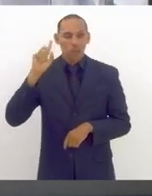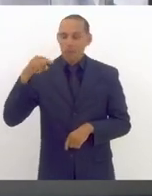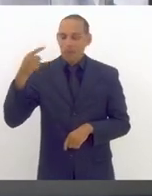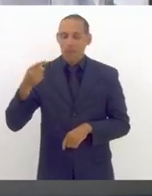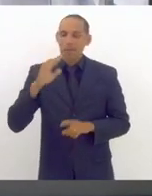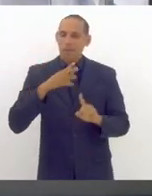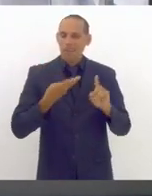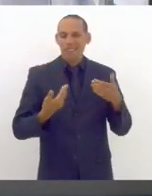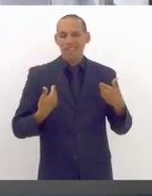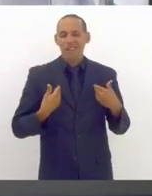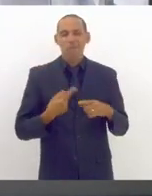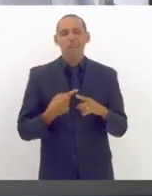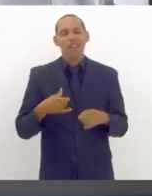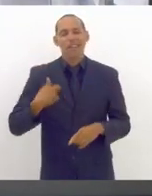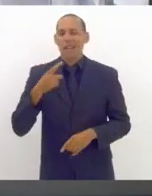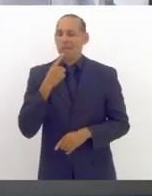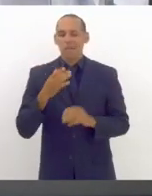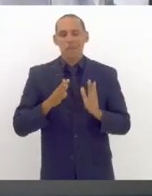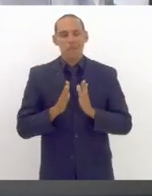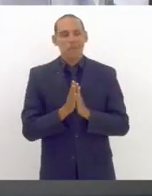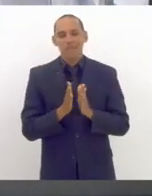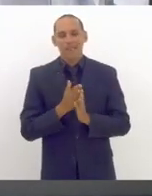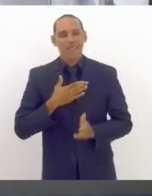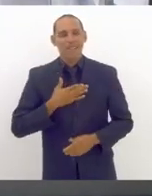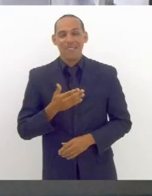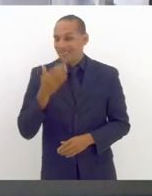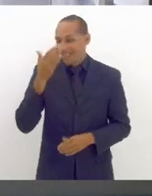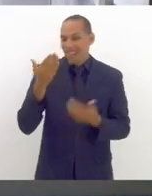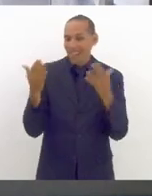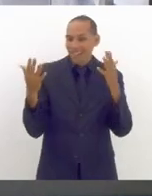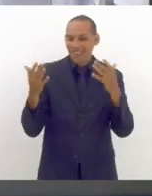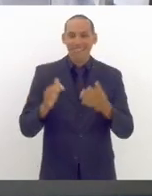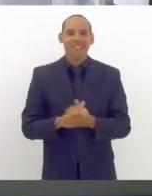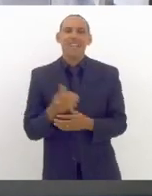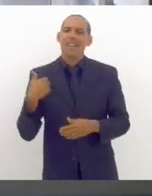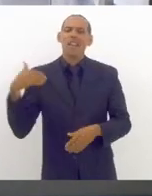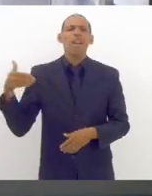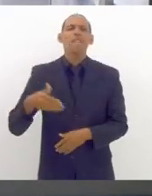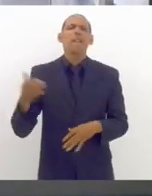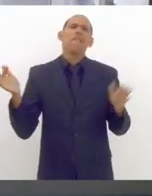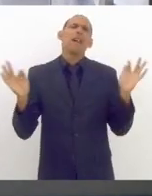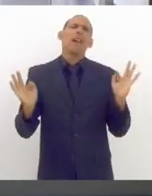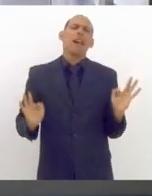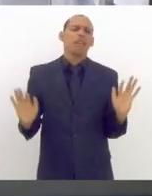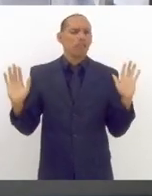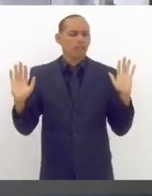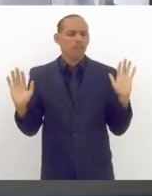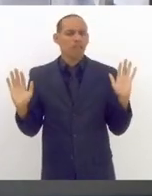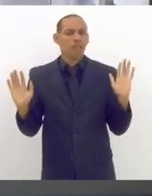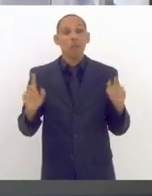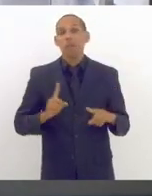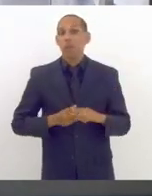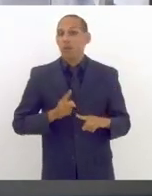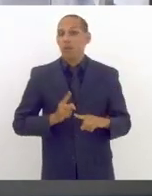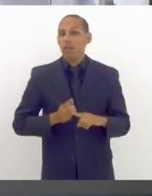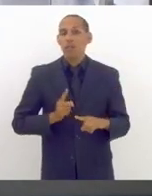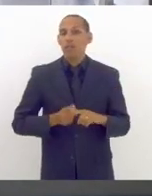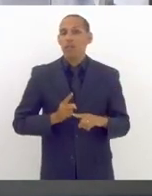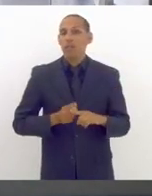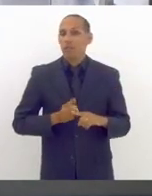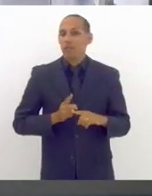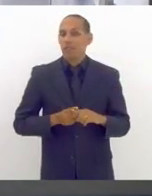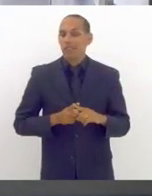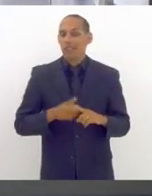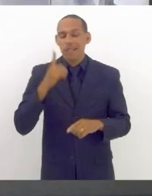e me homenagem que é dia do meu aniversário eu estarei aqui na maior felicidade porque este tema